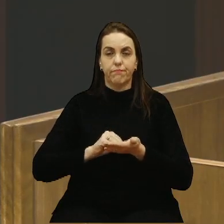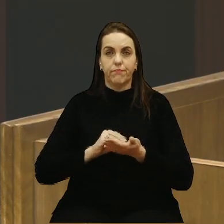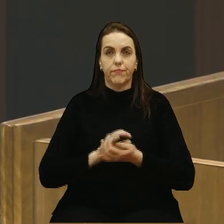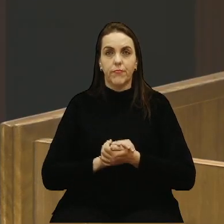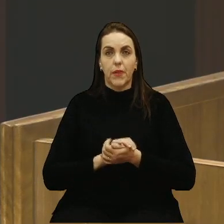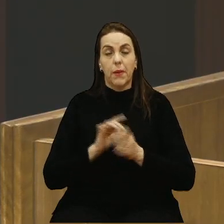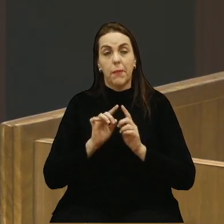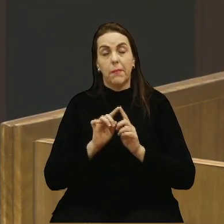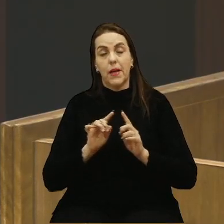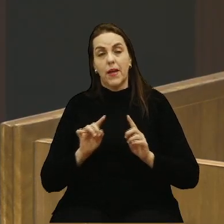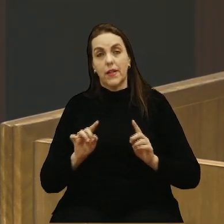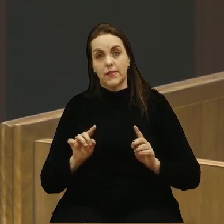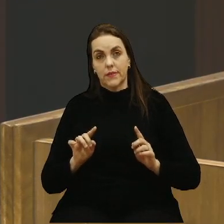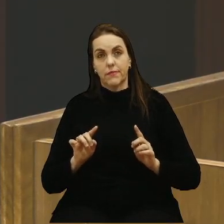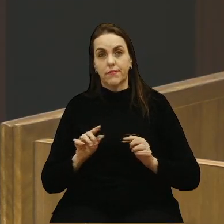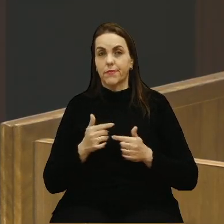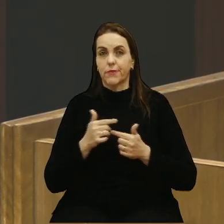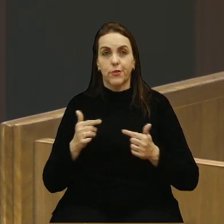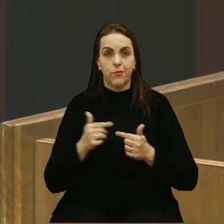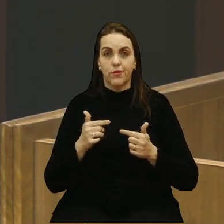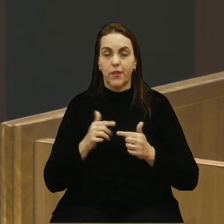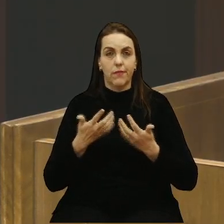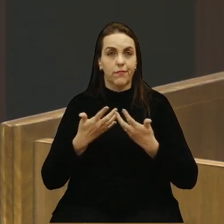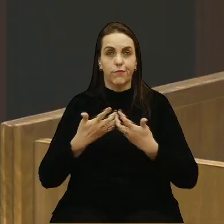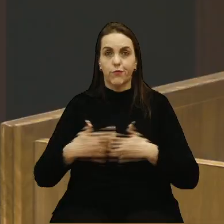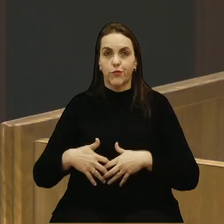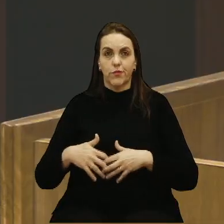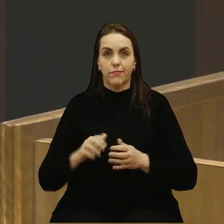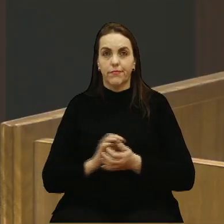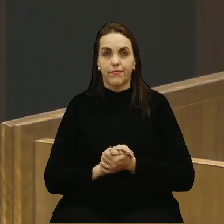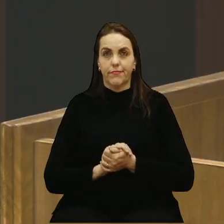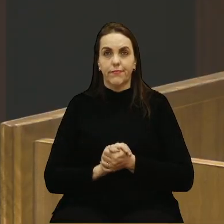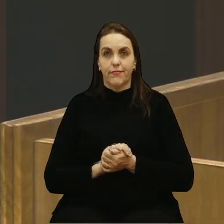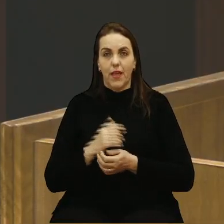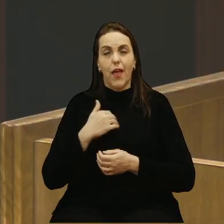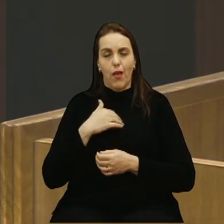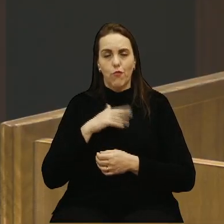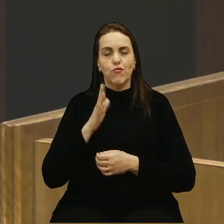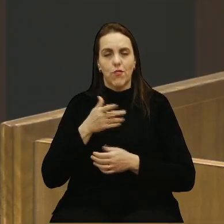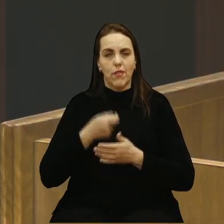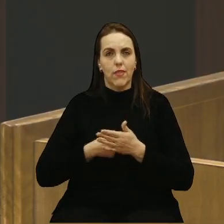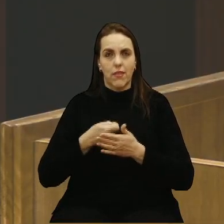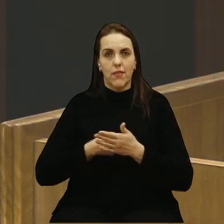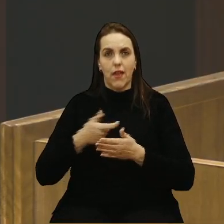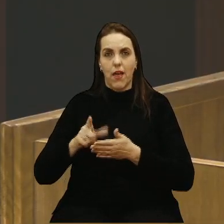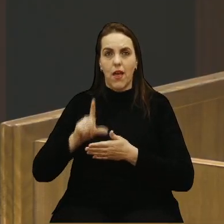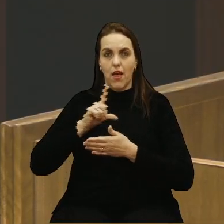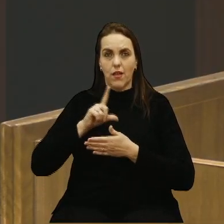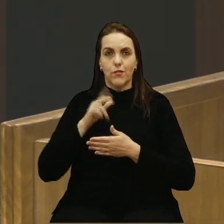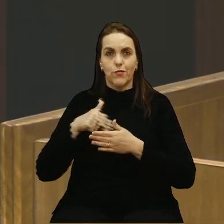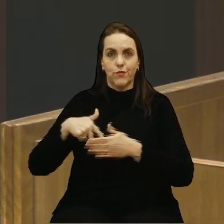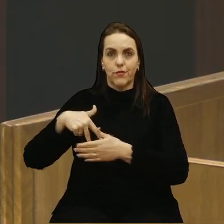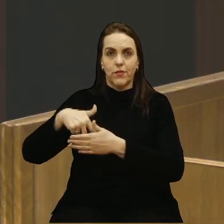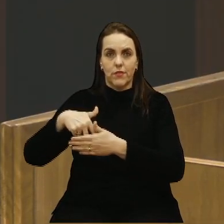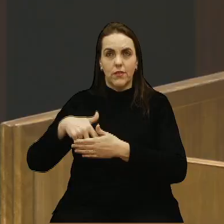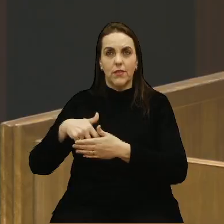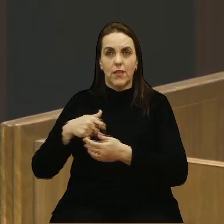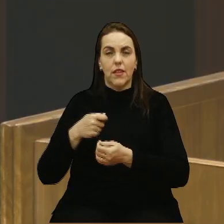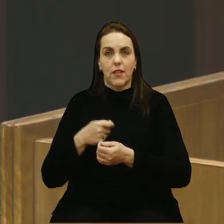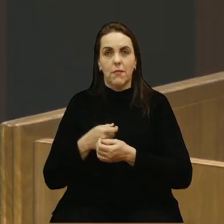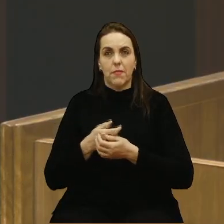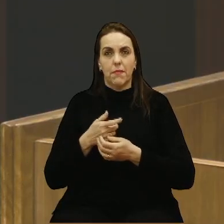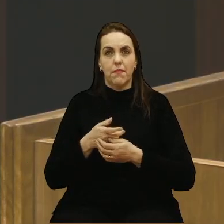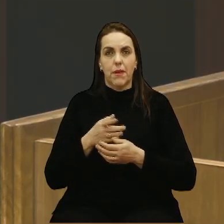No entanto, não está em funcionamento. Inclusive, eu mesmo tentei antes de vir para a tribuna para ratificar